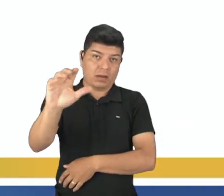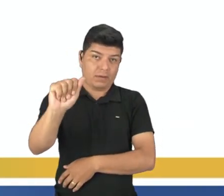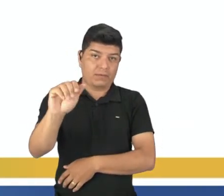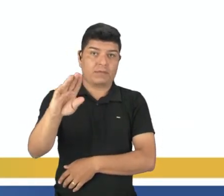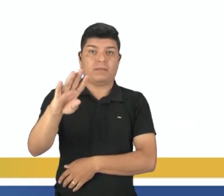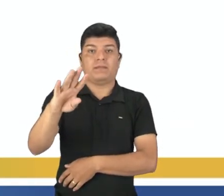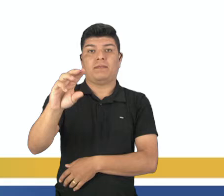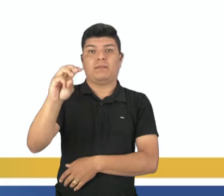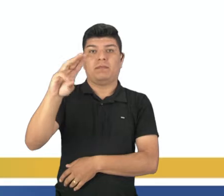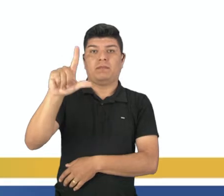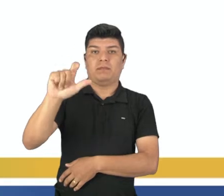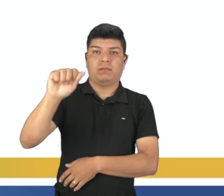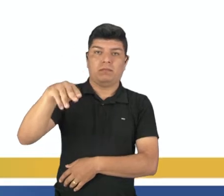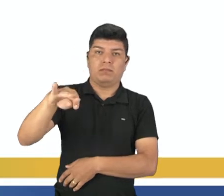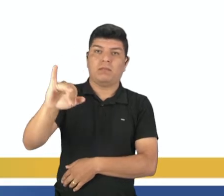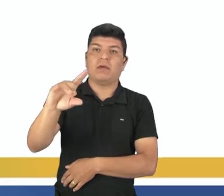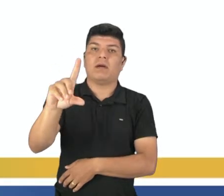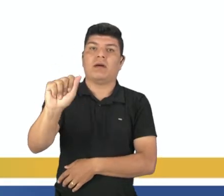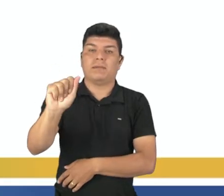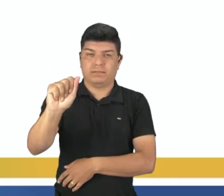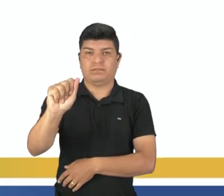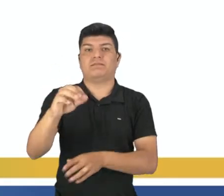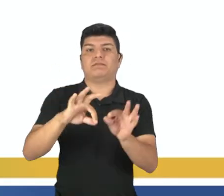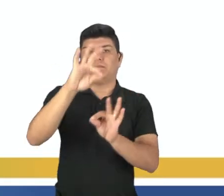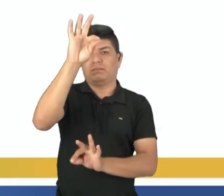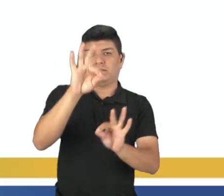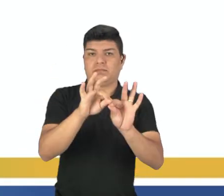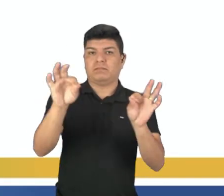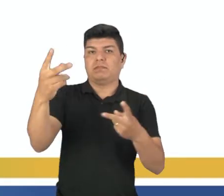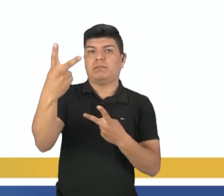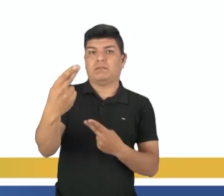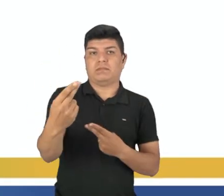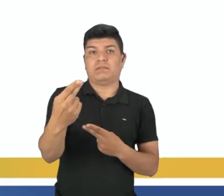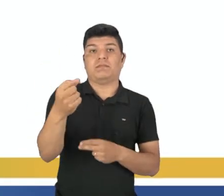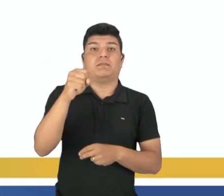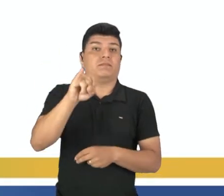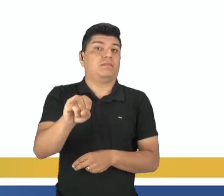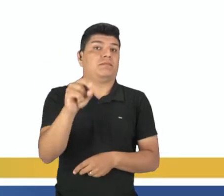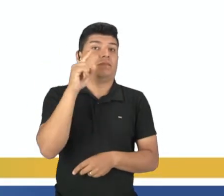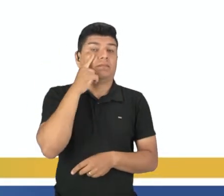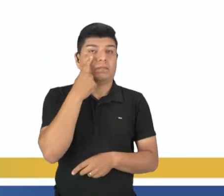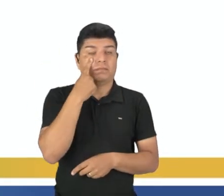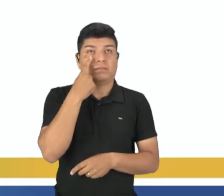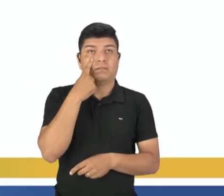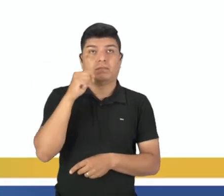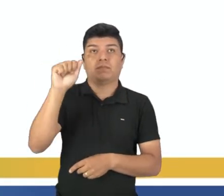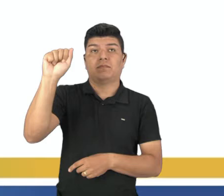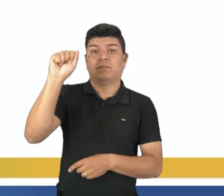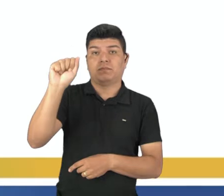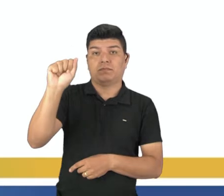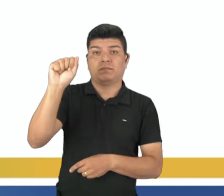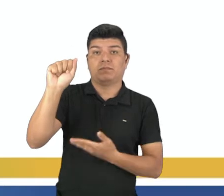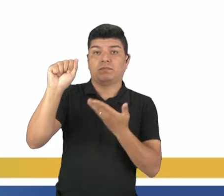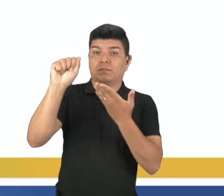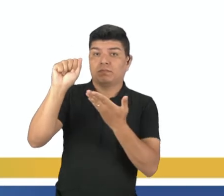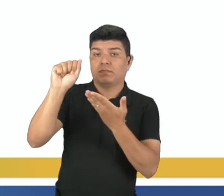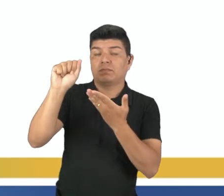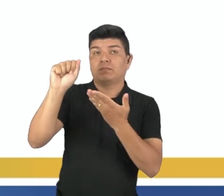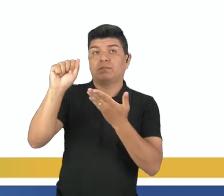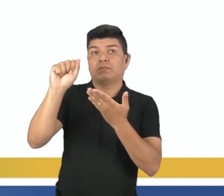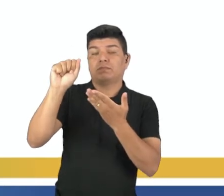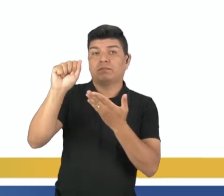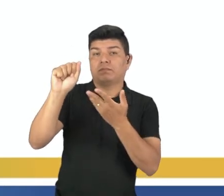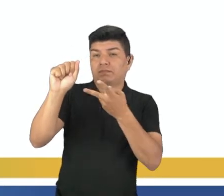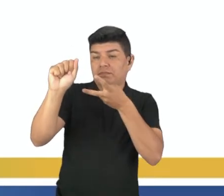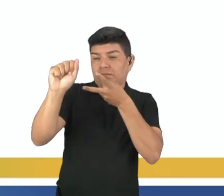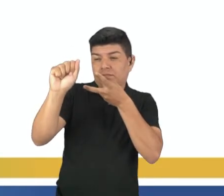certo? Muito bem. Observe ainda que se nós olharmos ali para o ponto A, né, observe ali